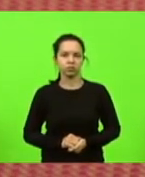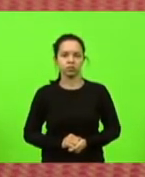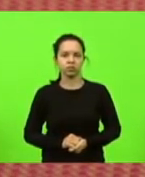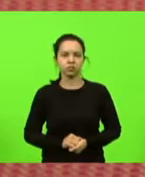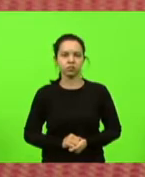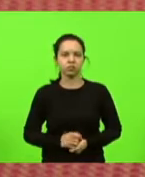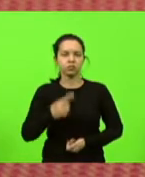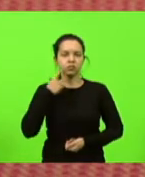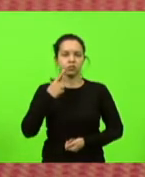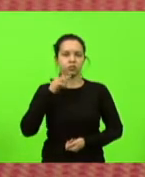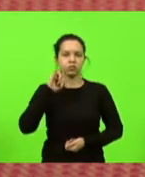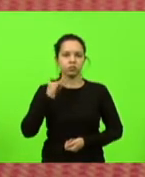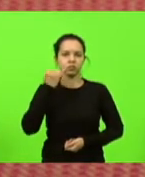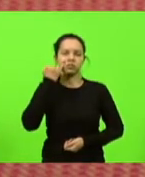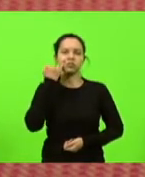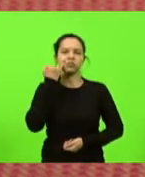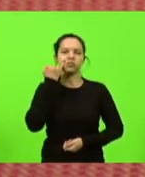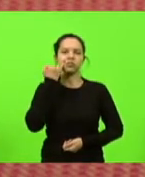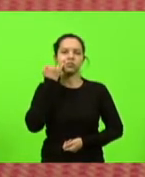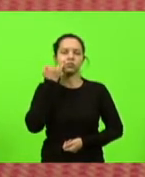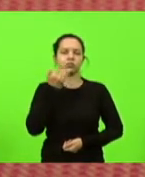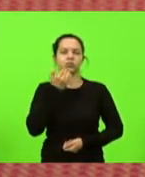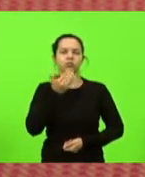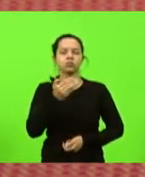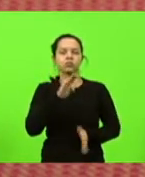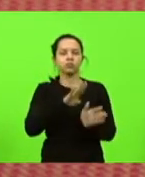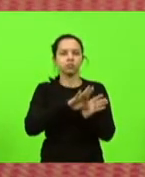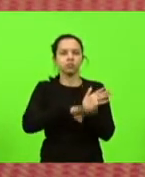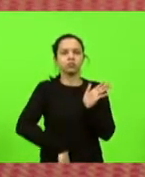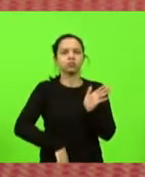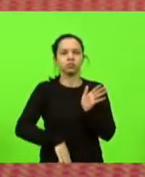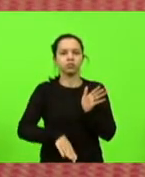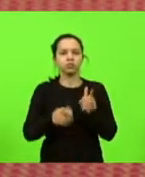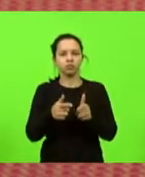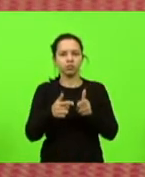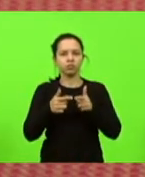O deputado Gessé Lopes pede a supressão do inciso 2º